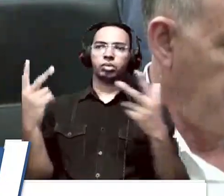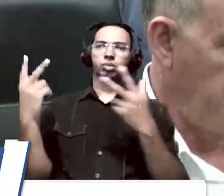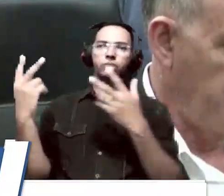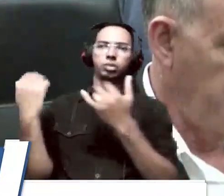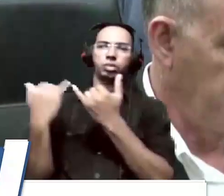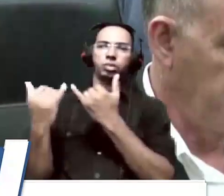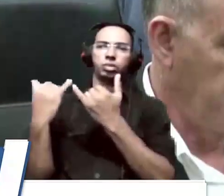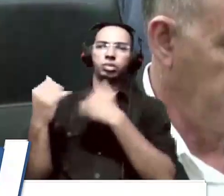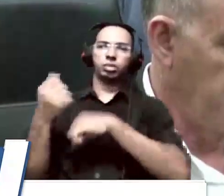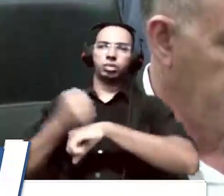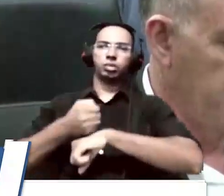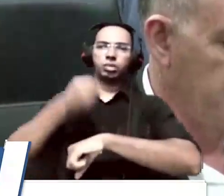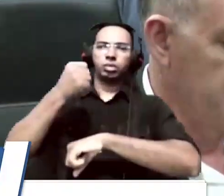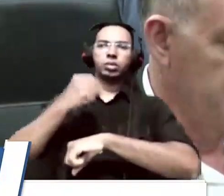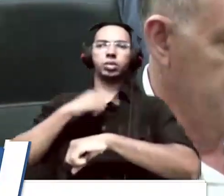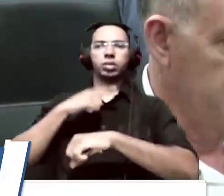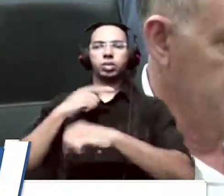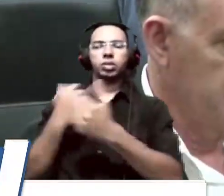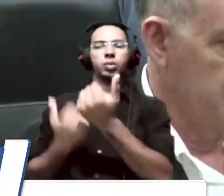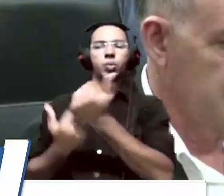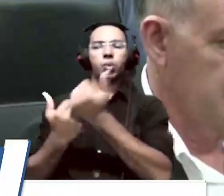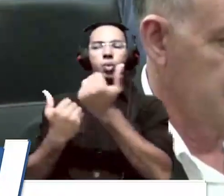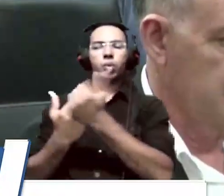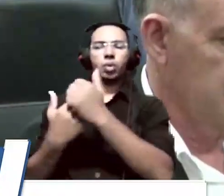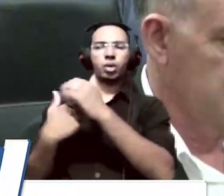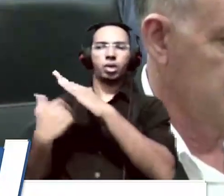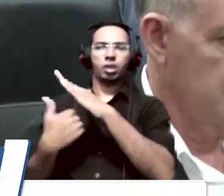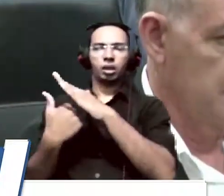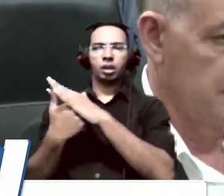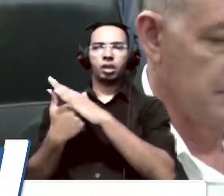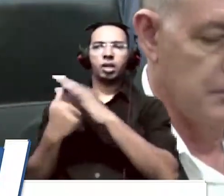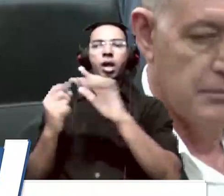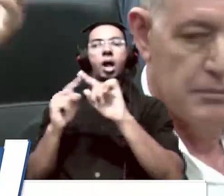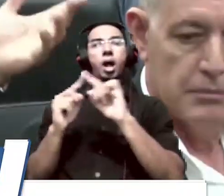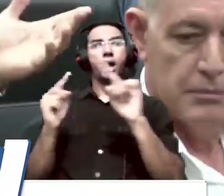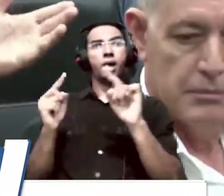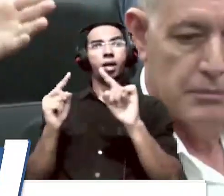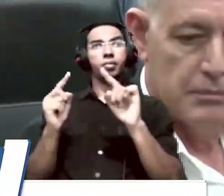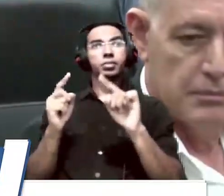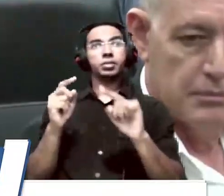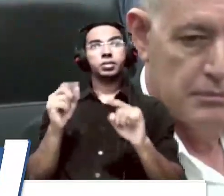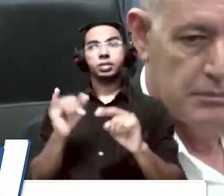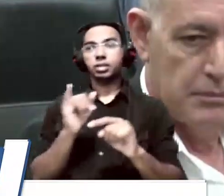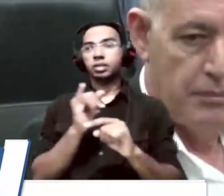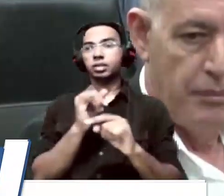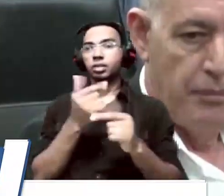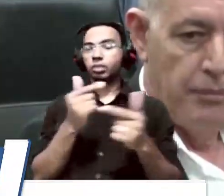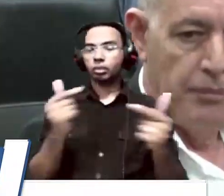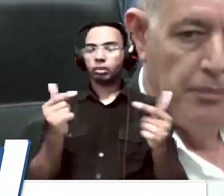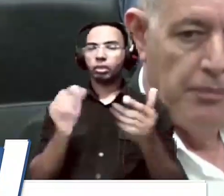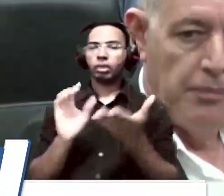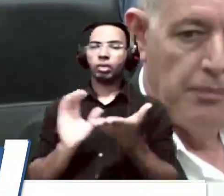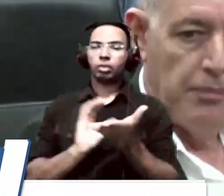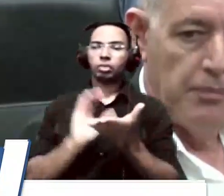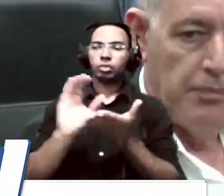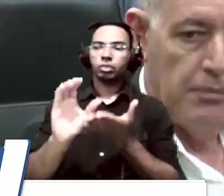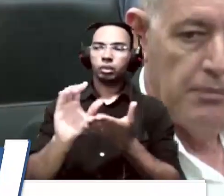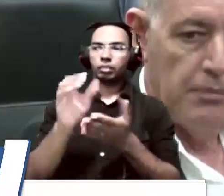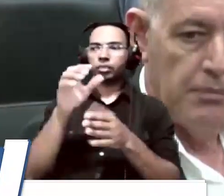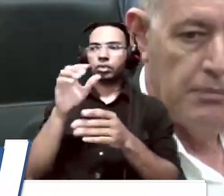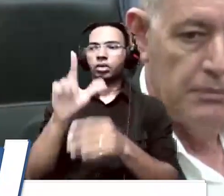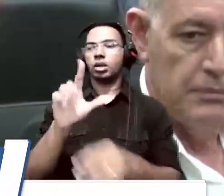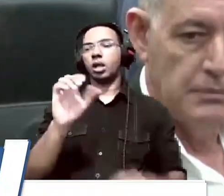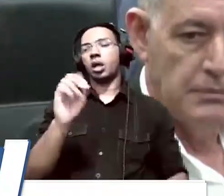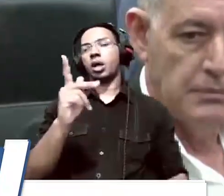franca, têm subsídio para a empresa. Só que, se não há investimento para que alguém saia do Leporace, venha para o centro e